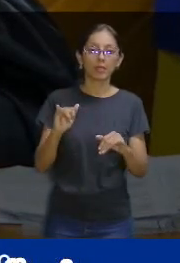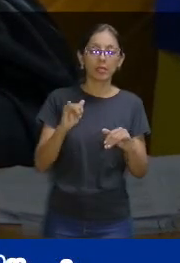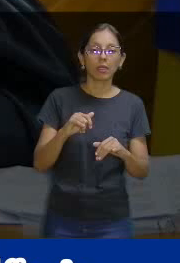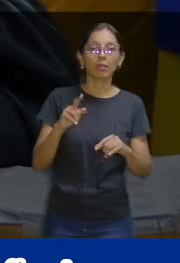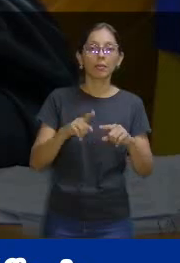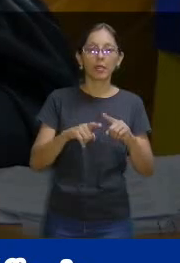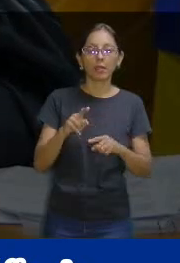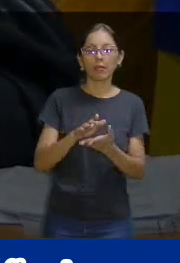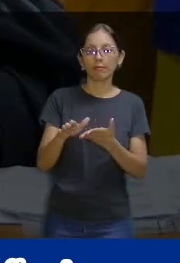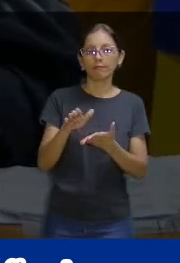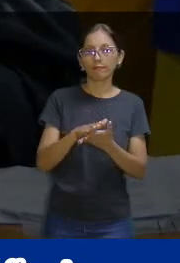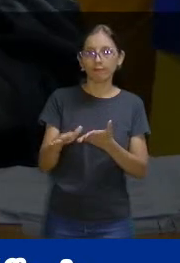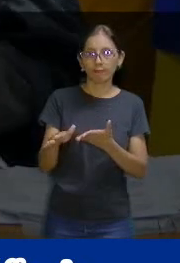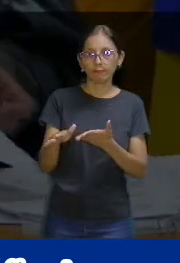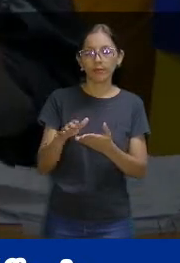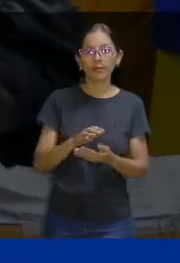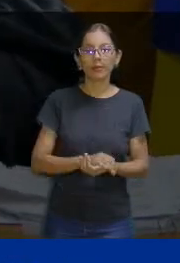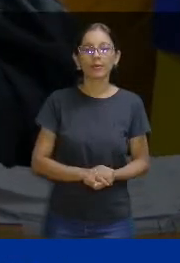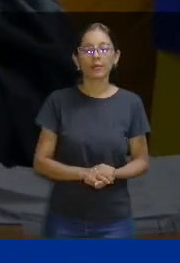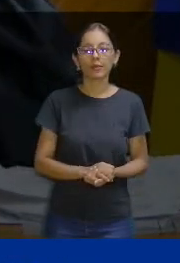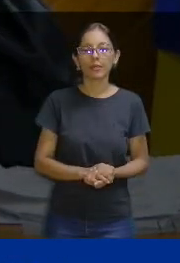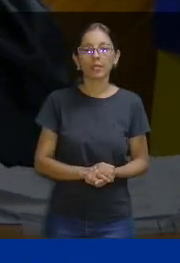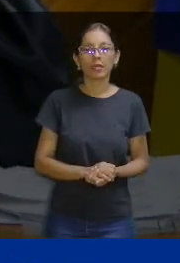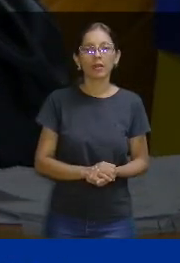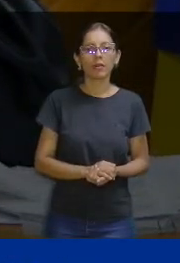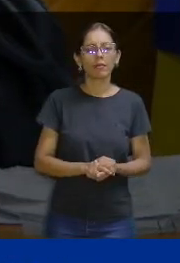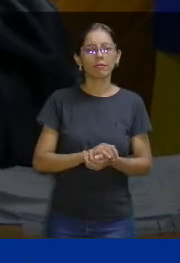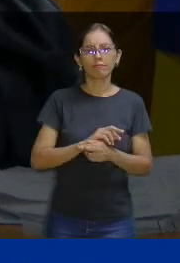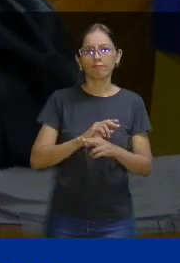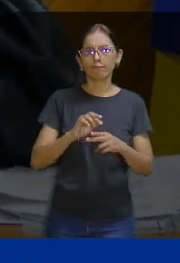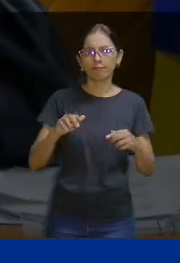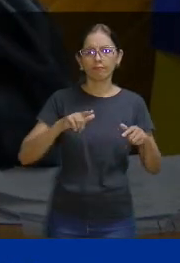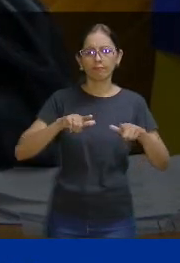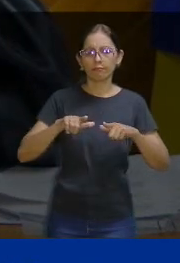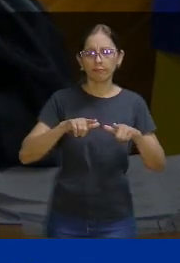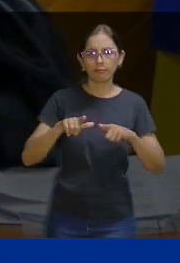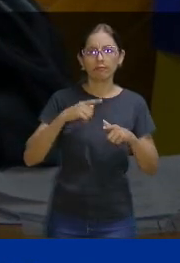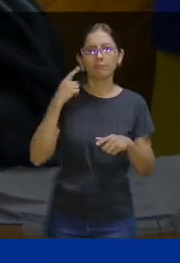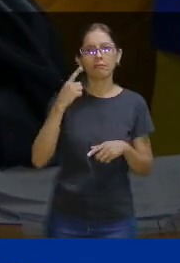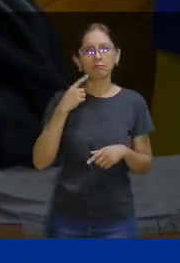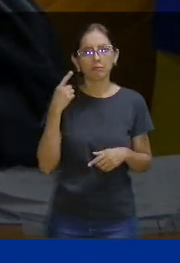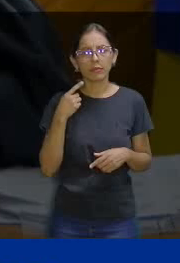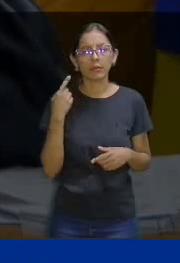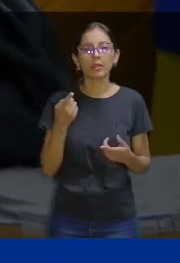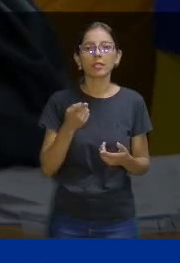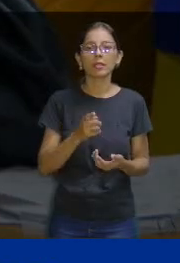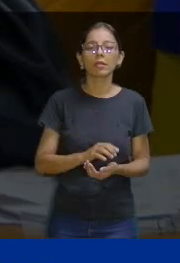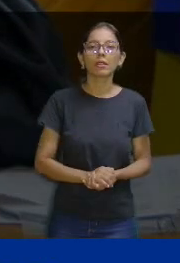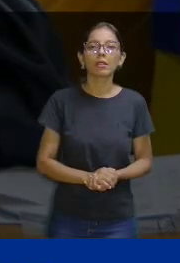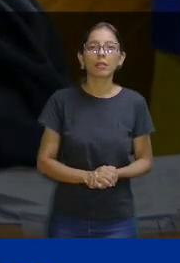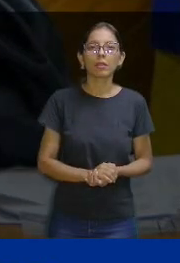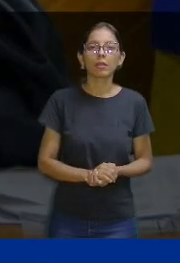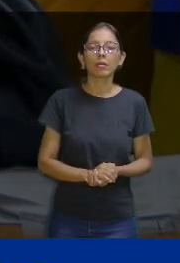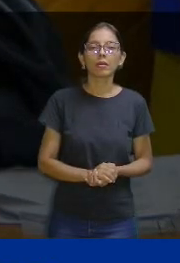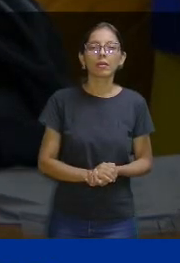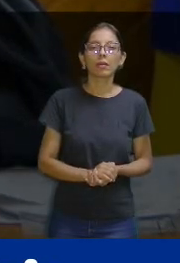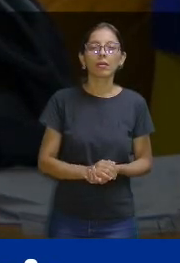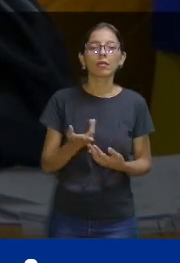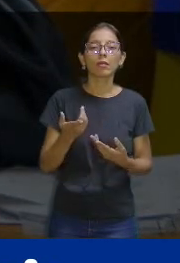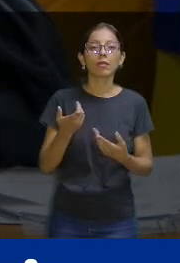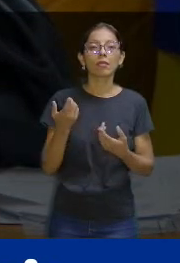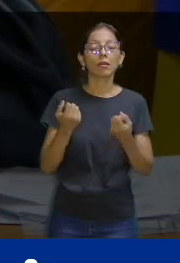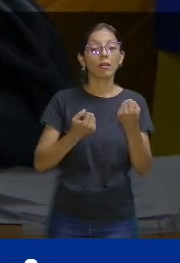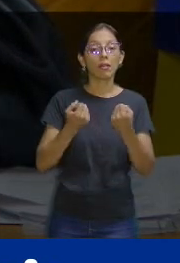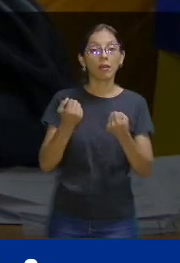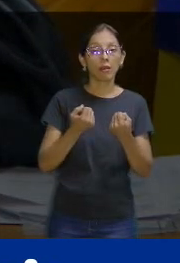materiais impressos, produção de conteúdo, serviços advocatícios e locação de veículos, e